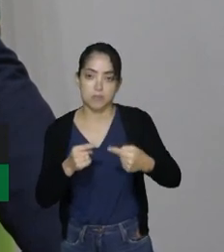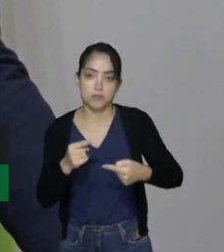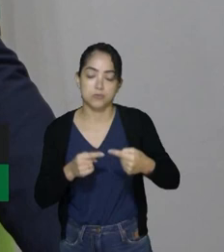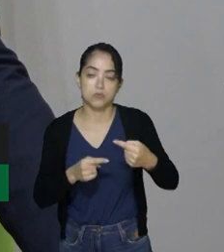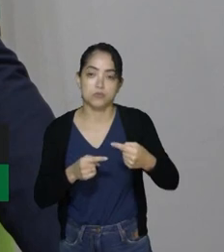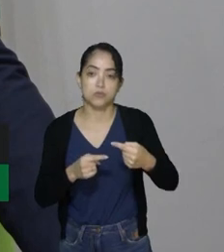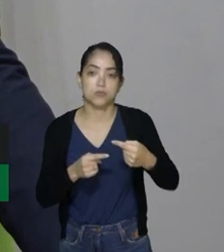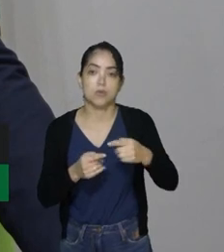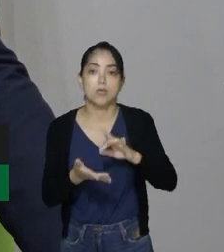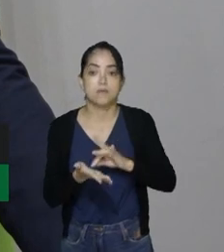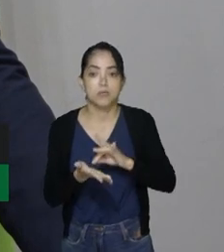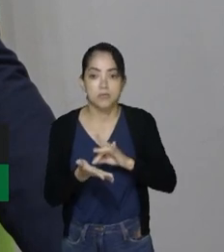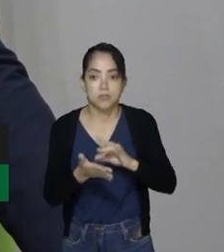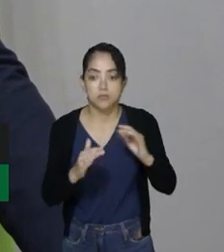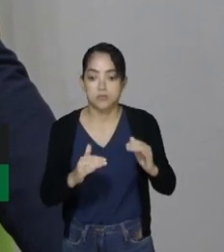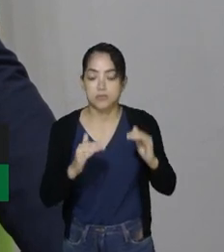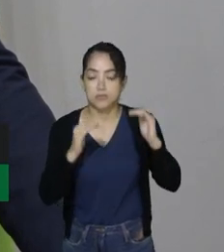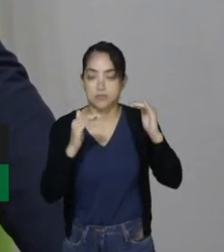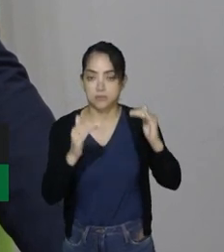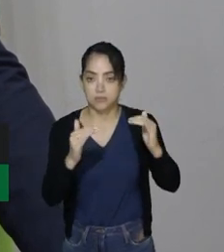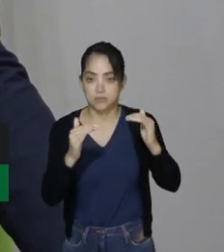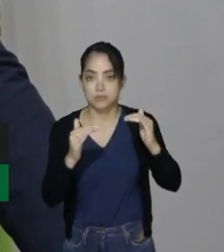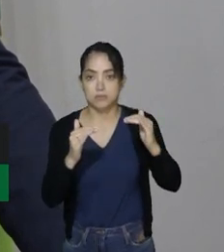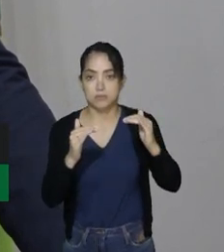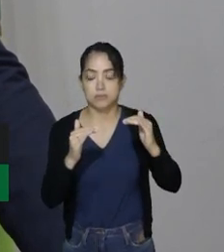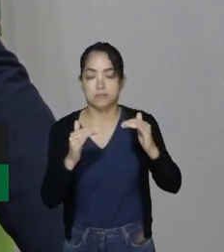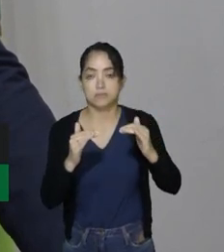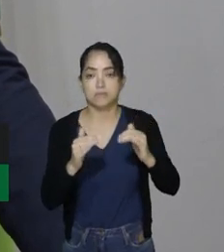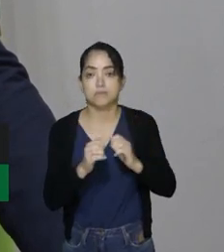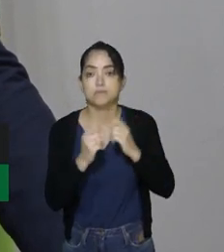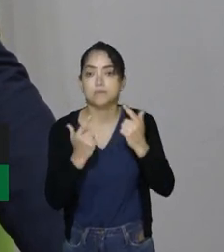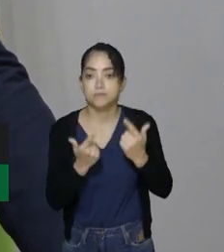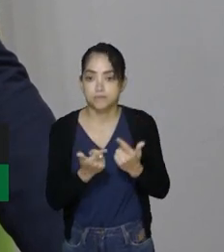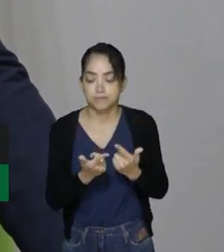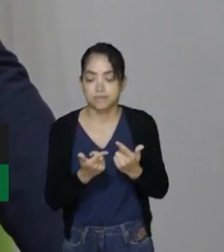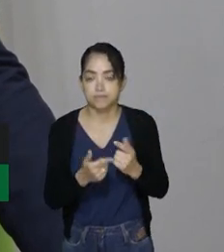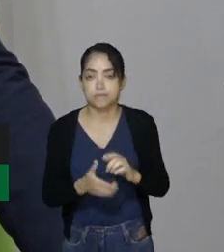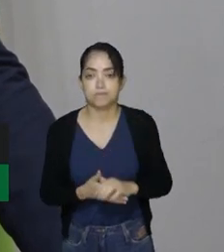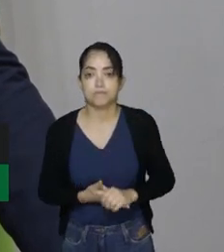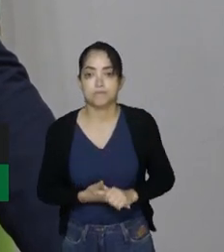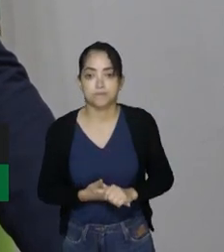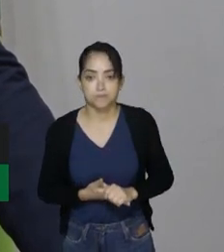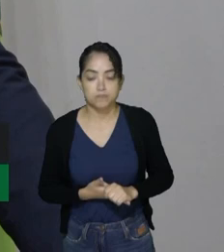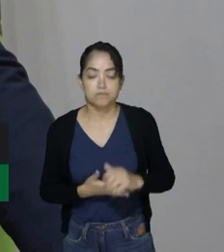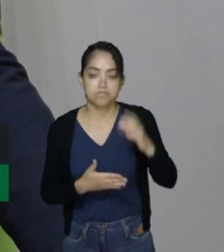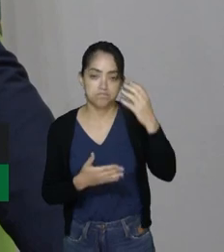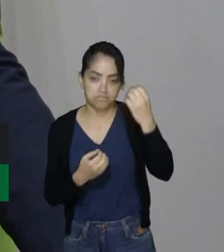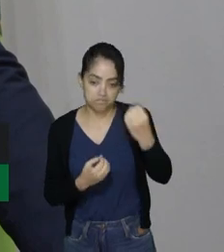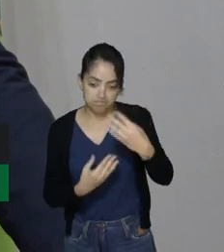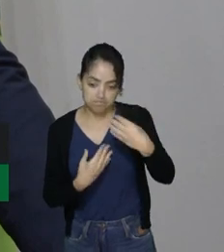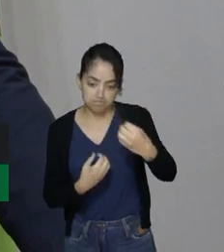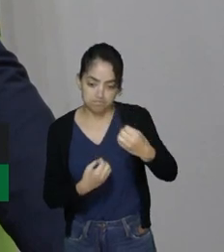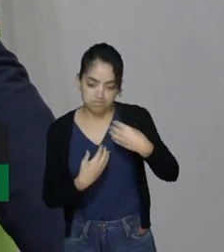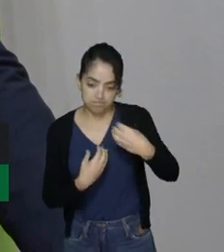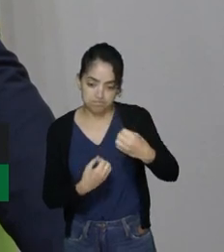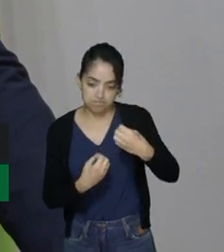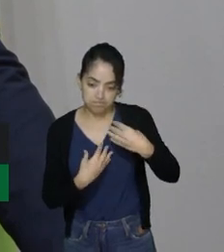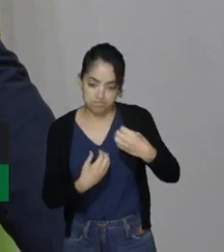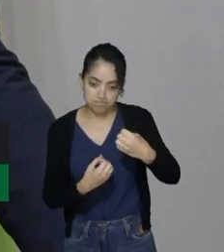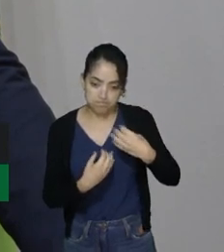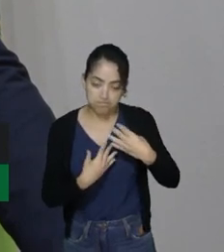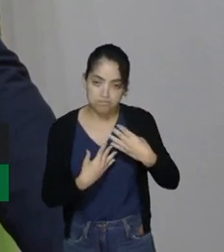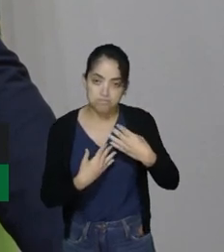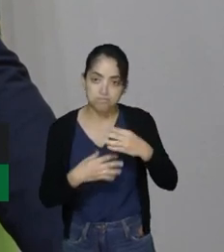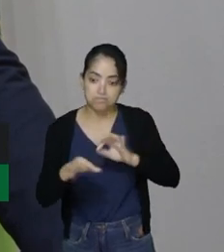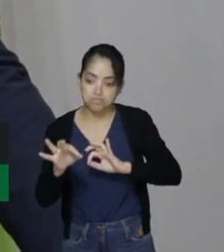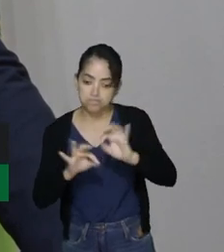Essa é a verdadeira grandeza dessa casa, consiste nisso. Em nos ensinar, em nos lapidar, em nos construir